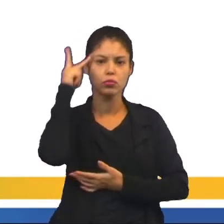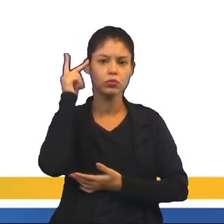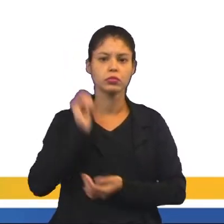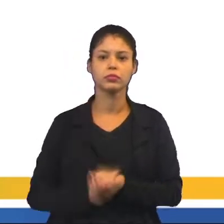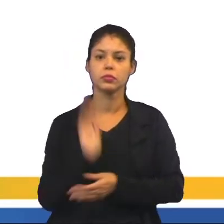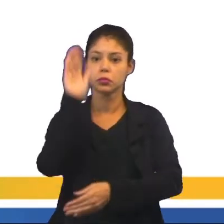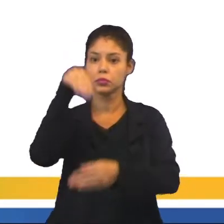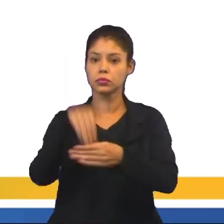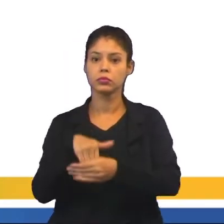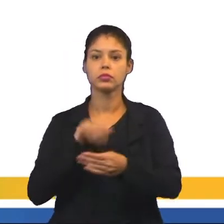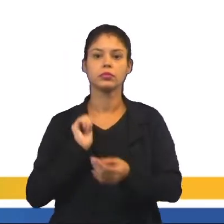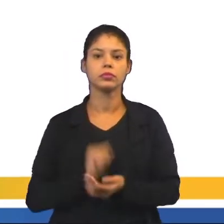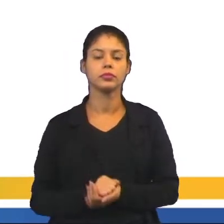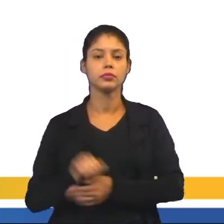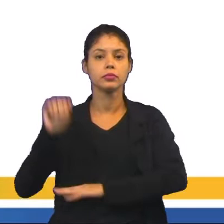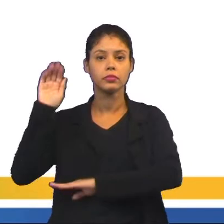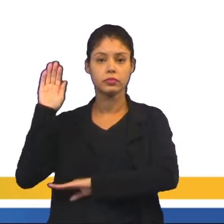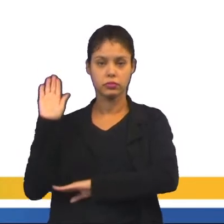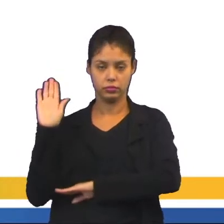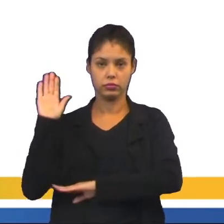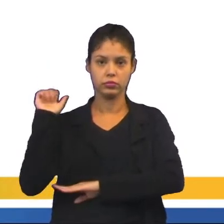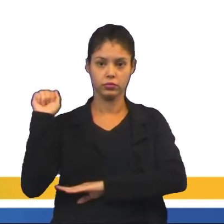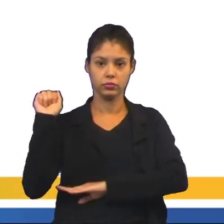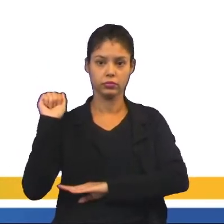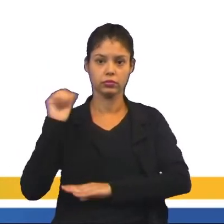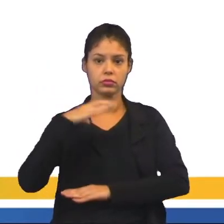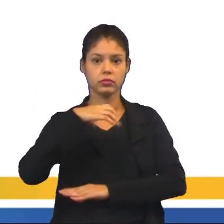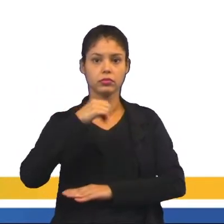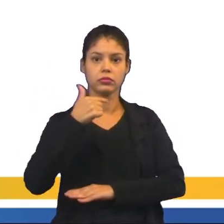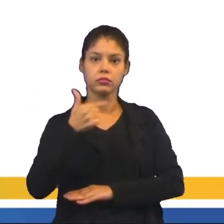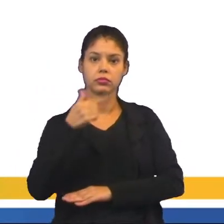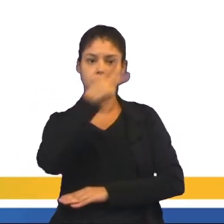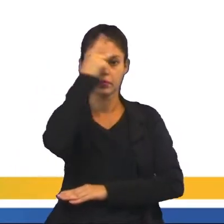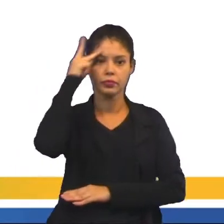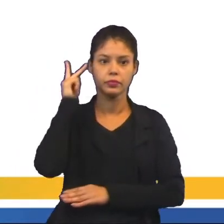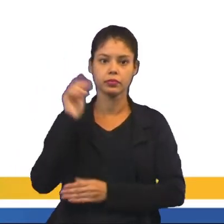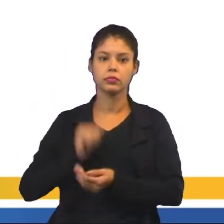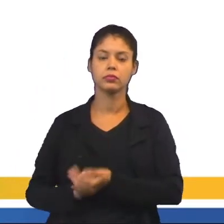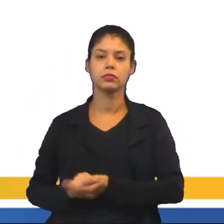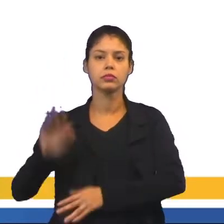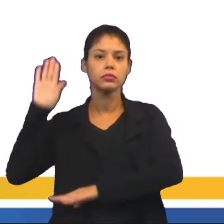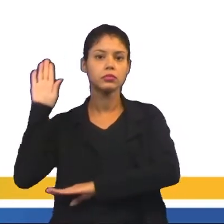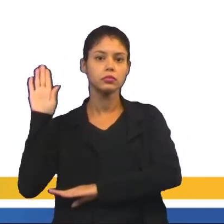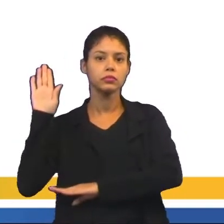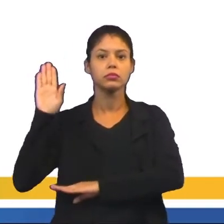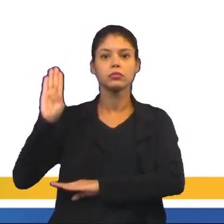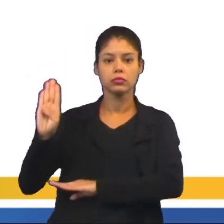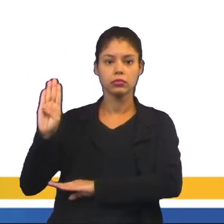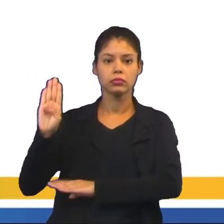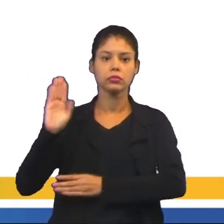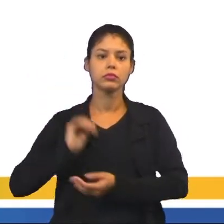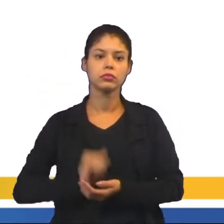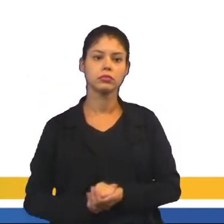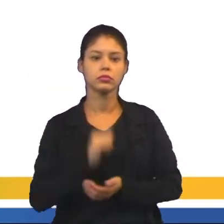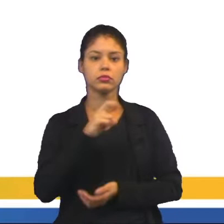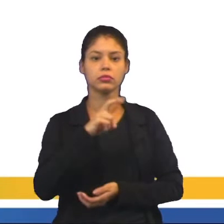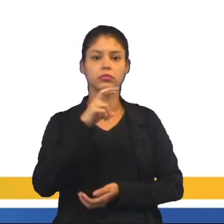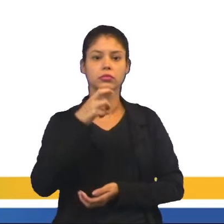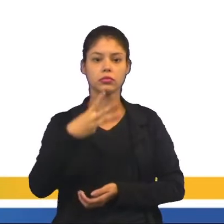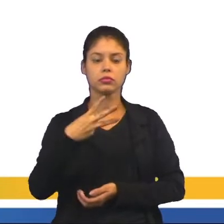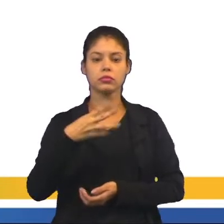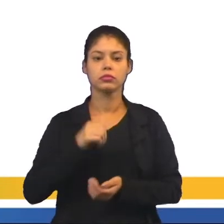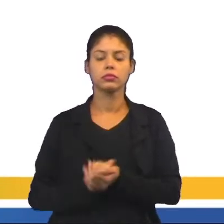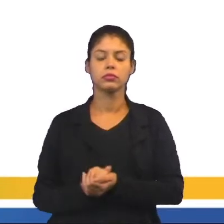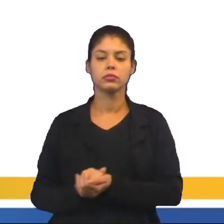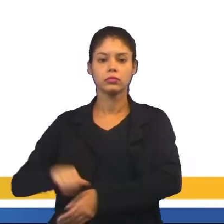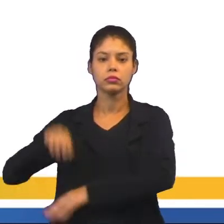pessoas votariam no candidato A, 92 pessoas no candidato B e